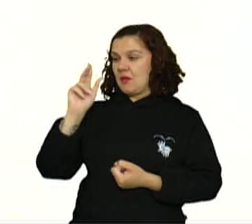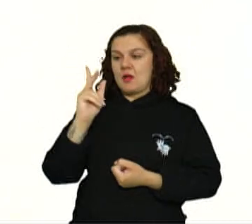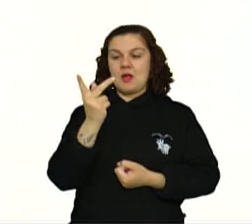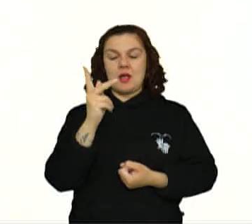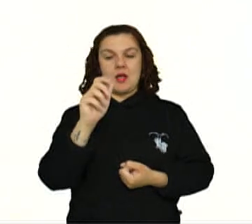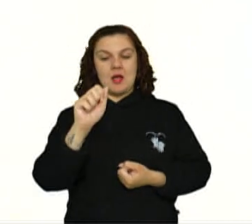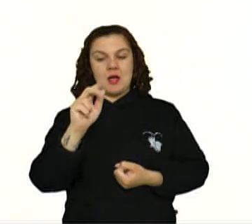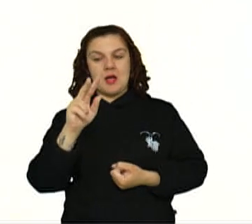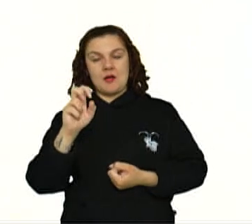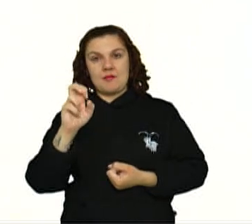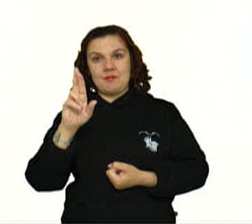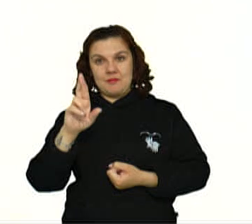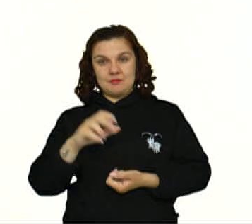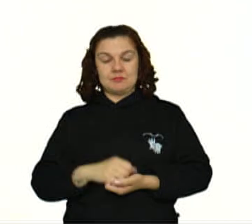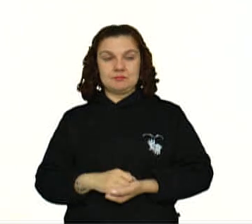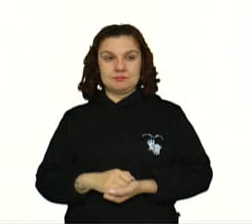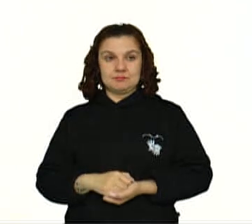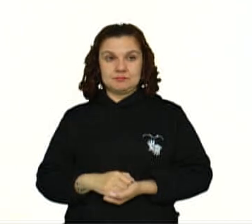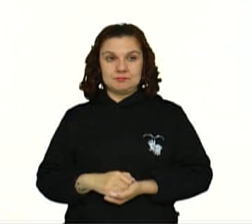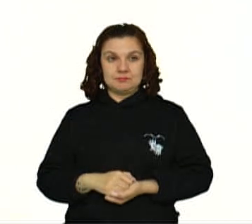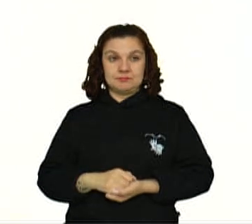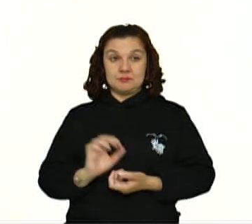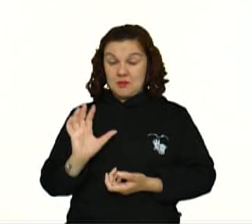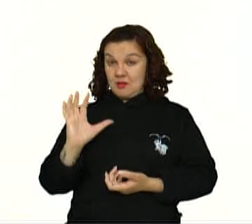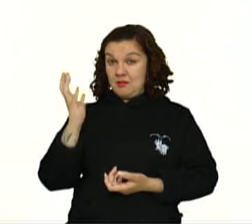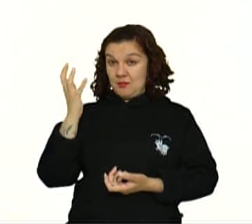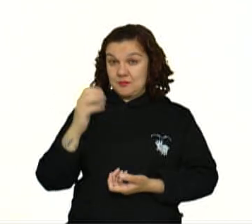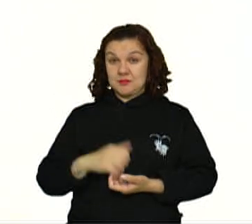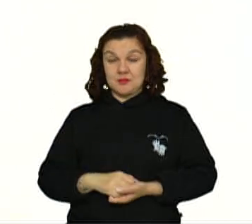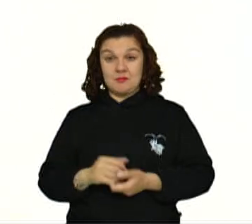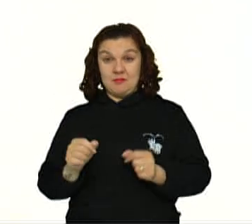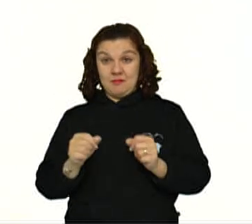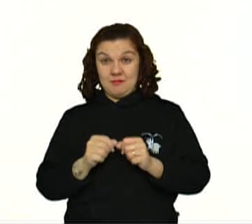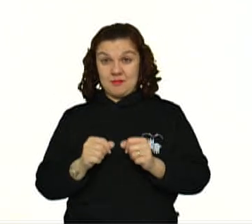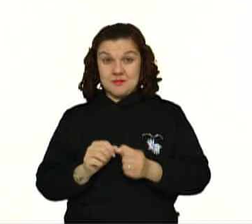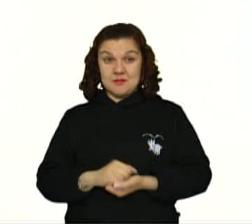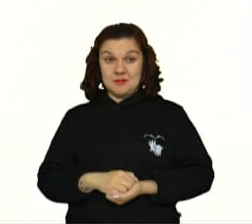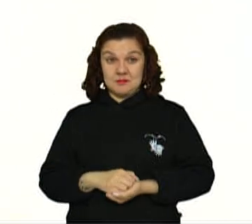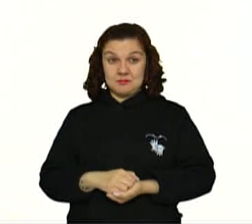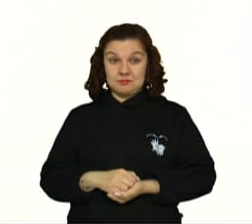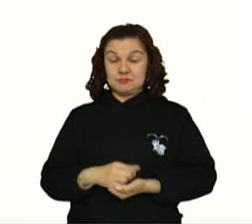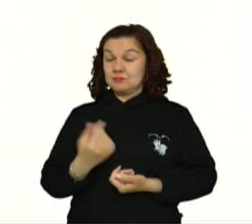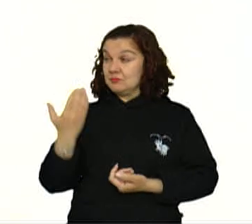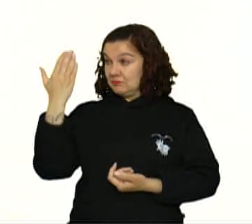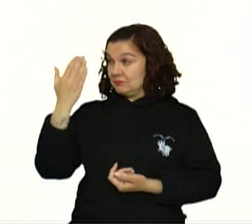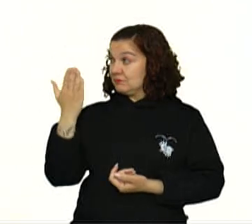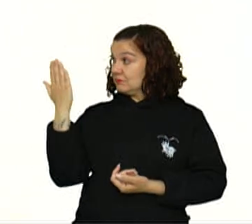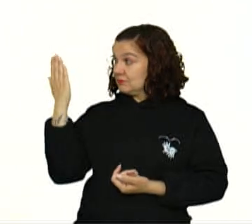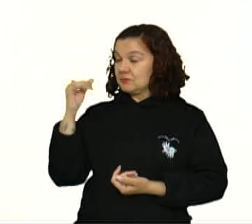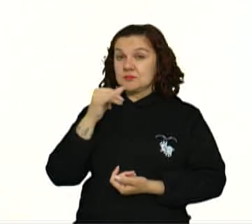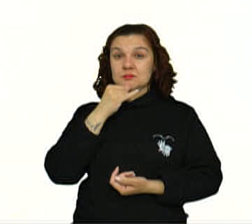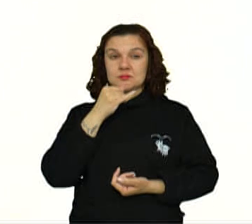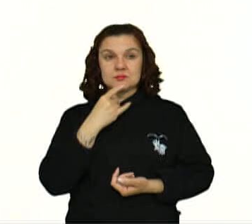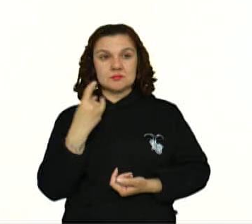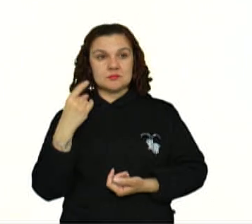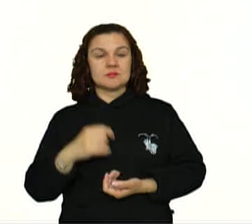no sentido de existir, acontecer, realizar, ocorrer.